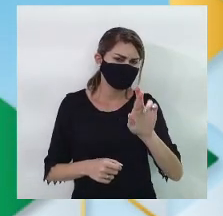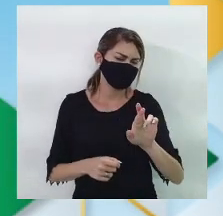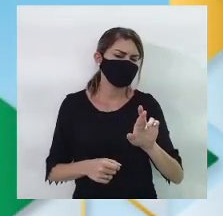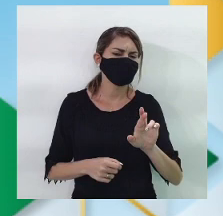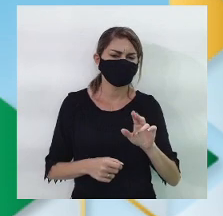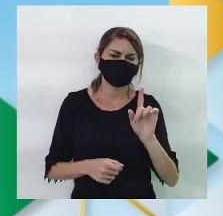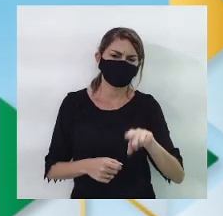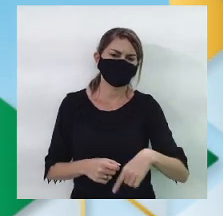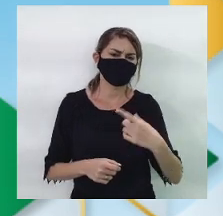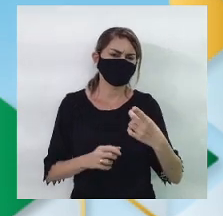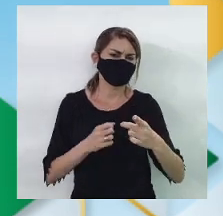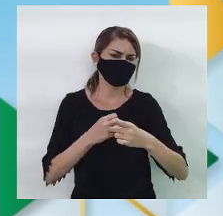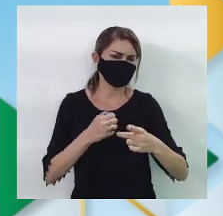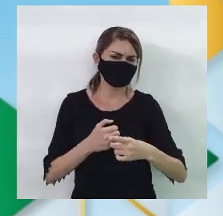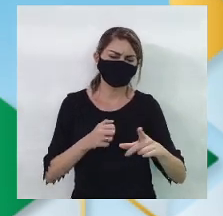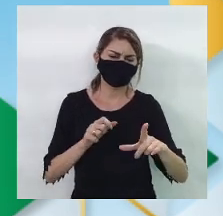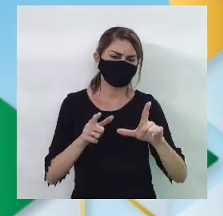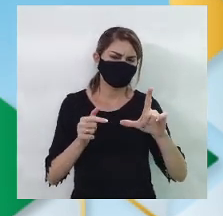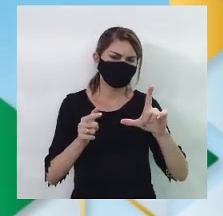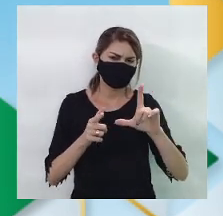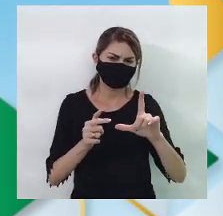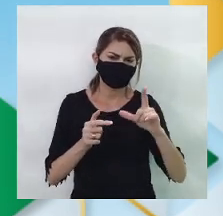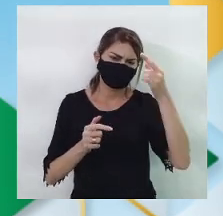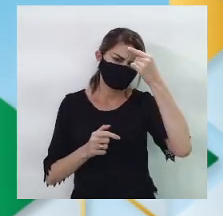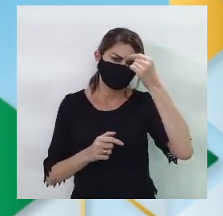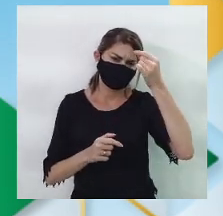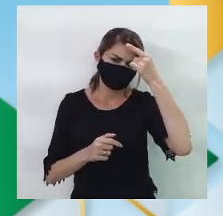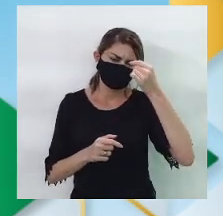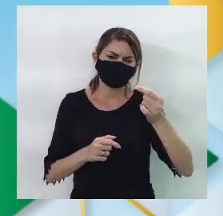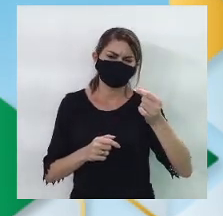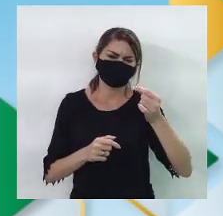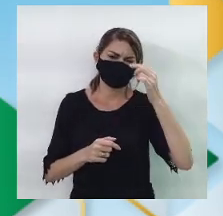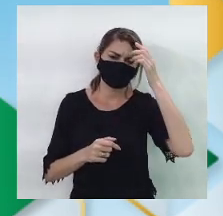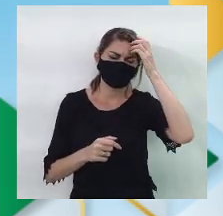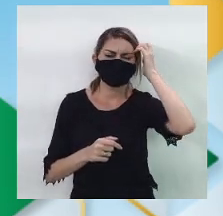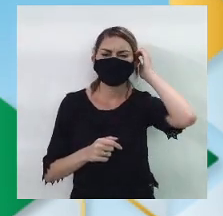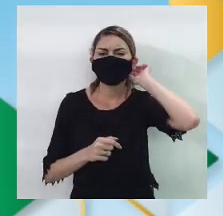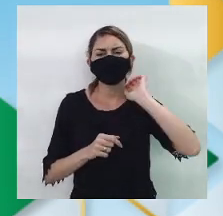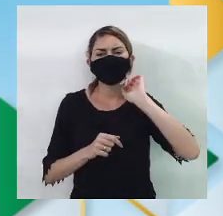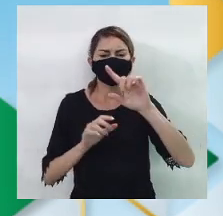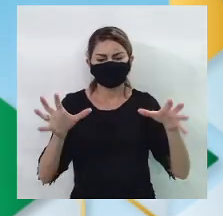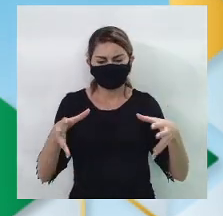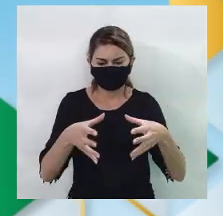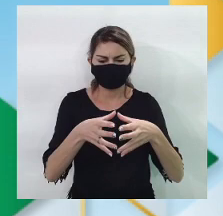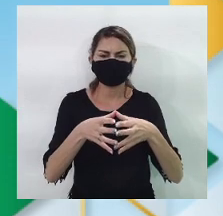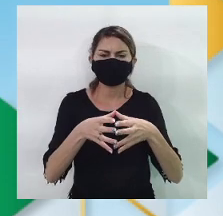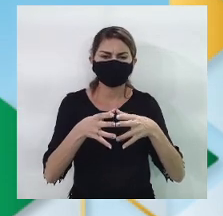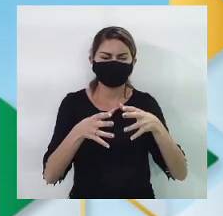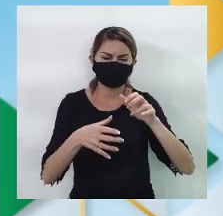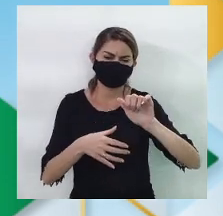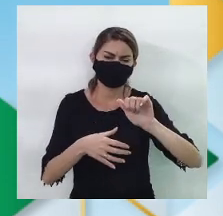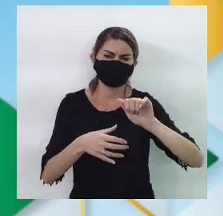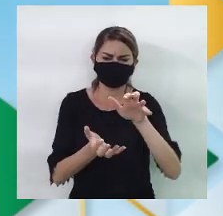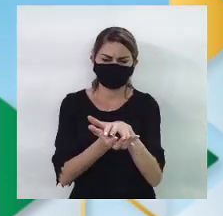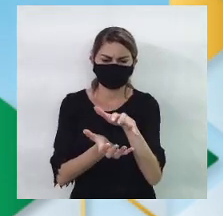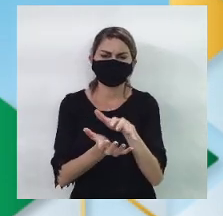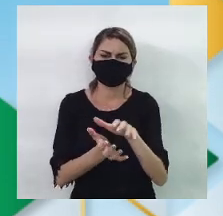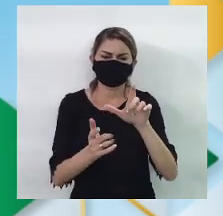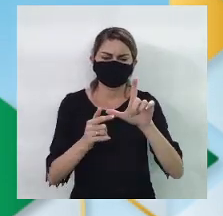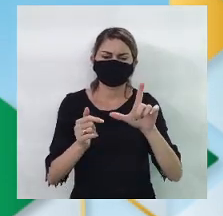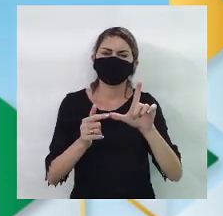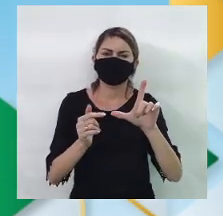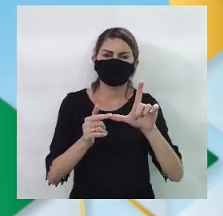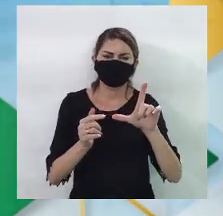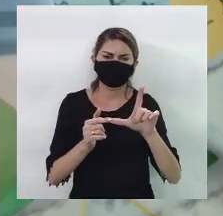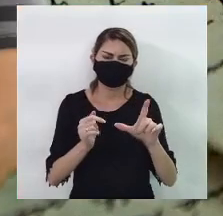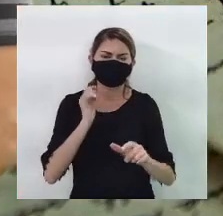Ferreira é doutora em letras pela Universidade de Paris 7 e membro da Academia Pernambucana de